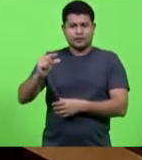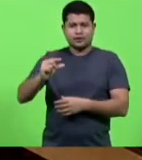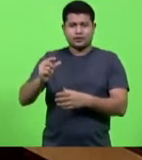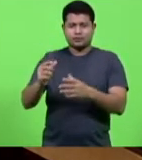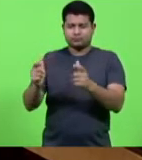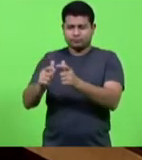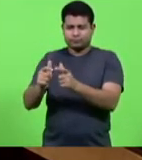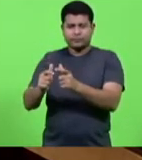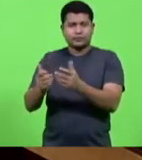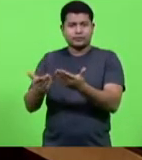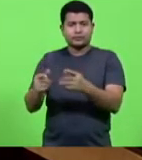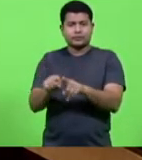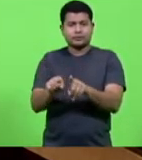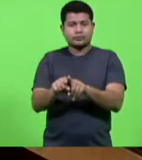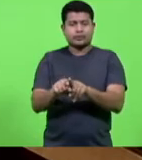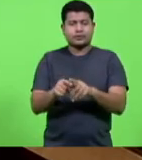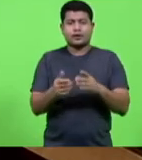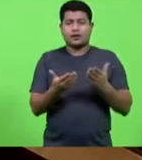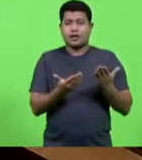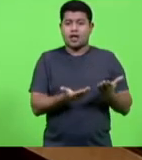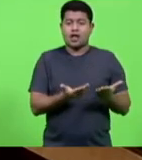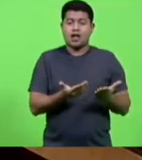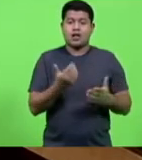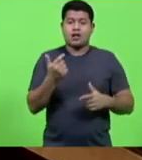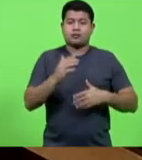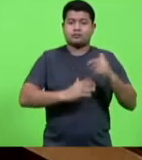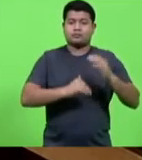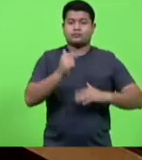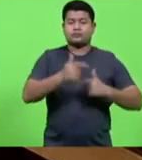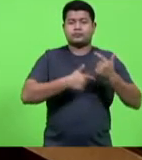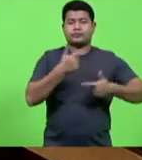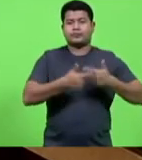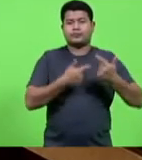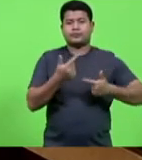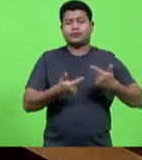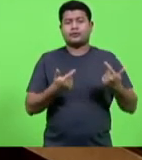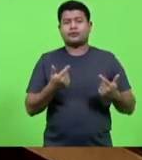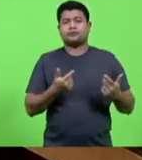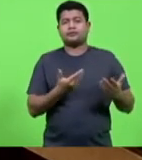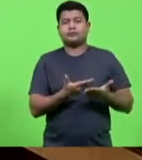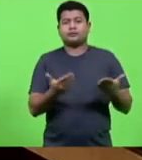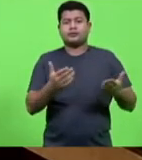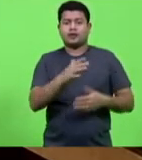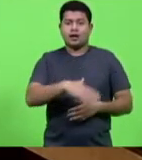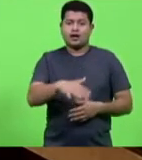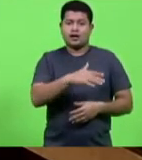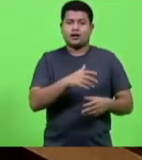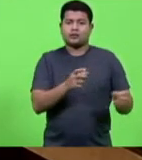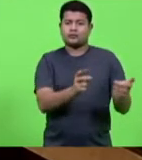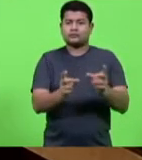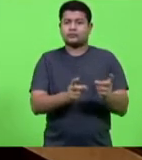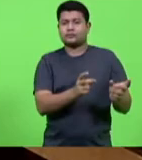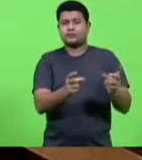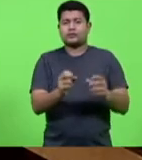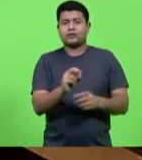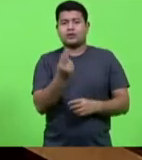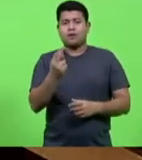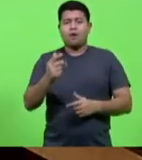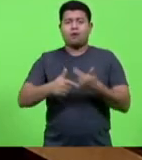também nas atividades, tanto do comércio, prestação de serviço, e também de outras atividades até na